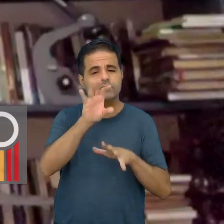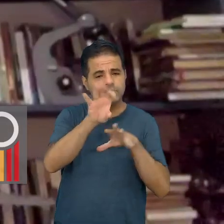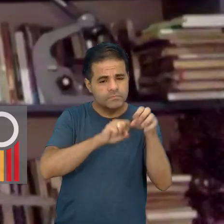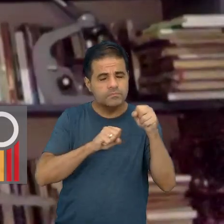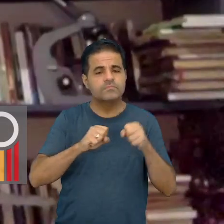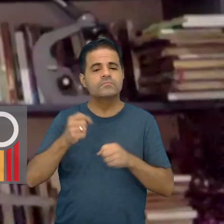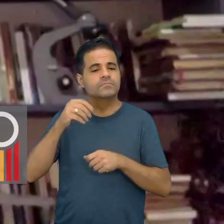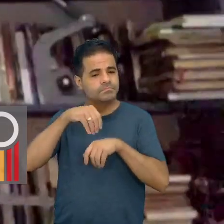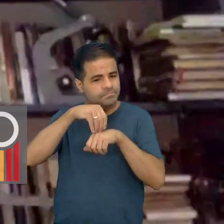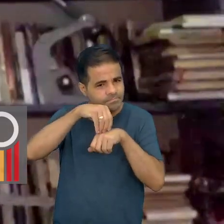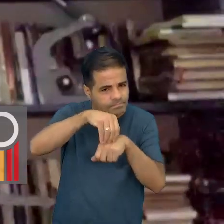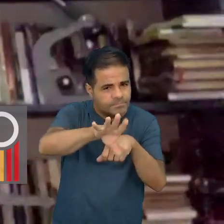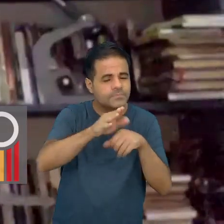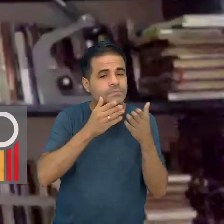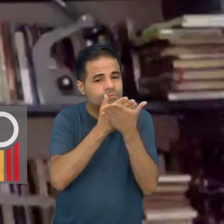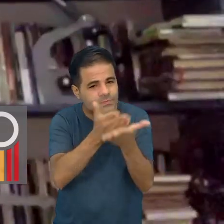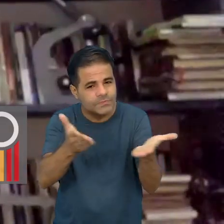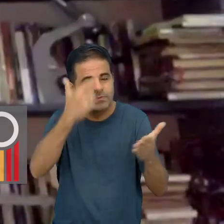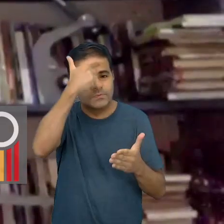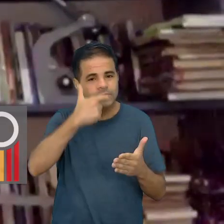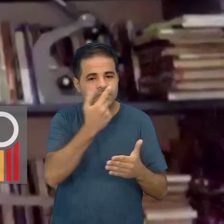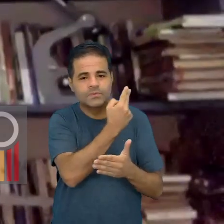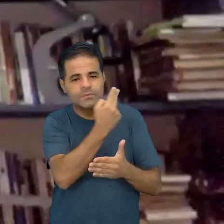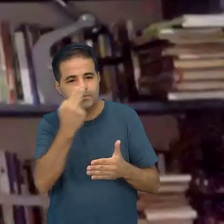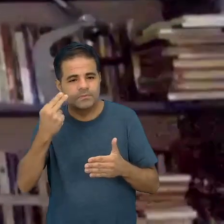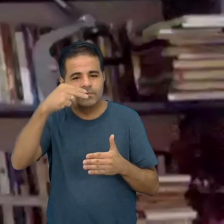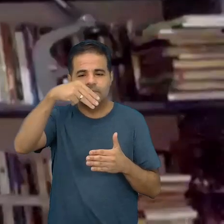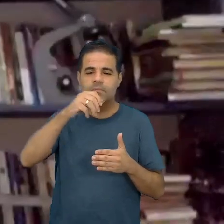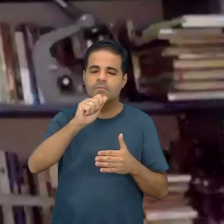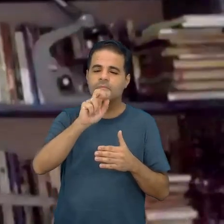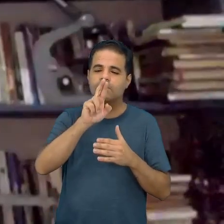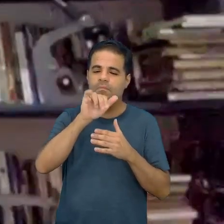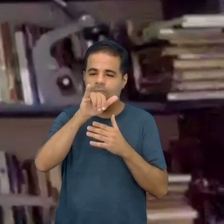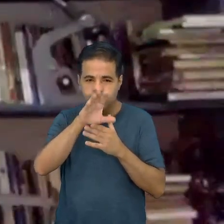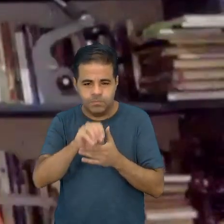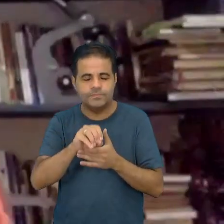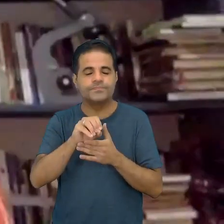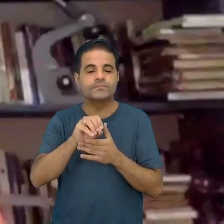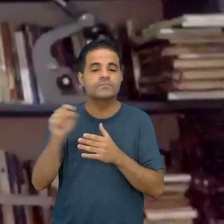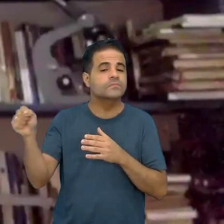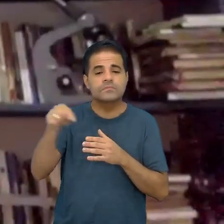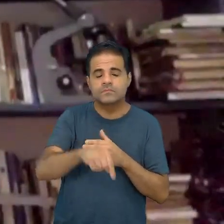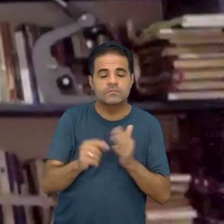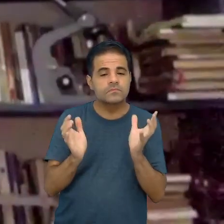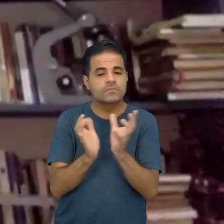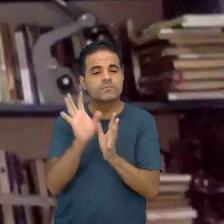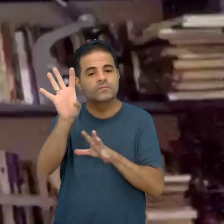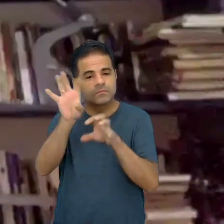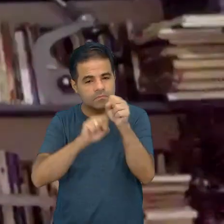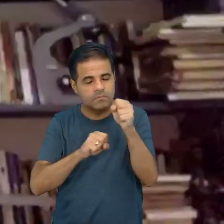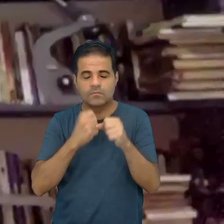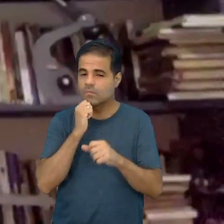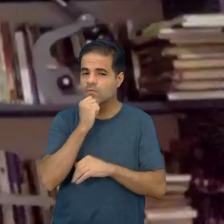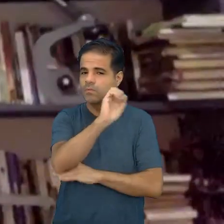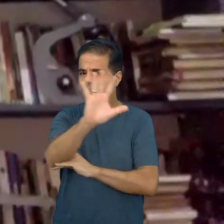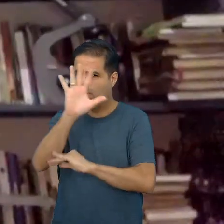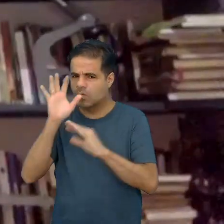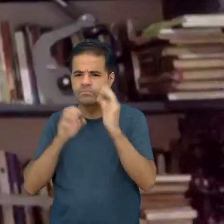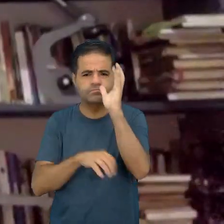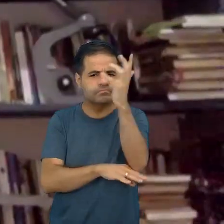que estamos passando por aqui. Eu me chamo Márcio Cristiano Bertolotti e atuo na equipe formativa da área de Ciências da